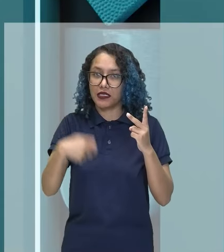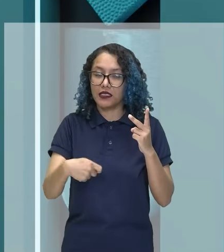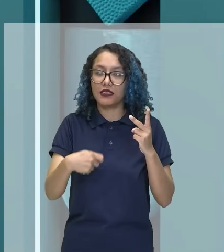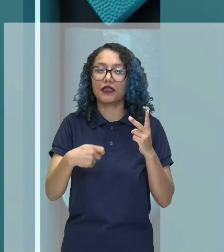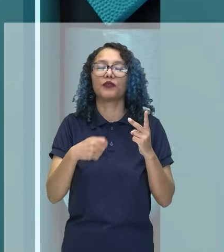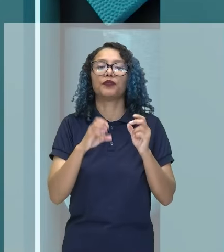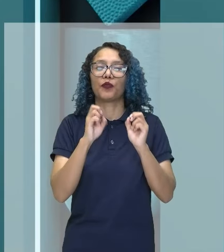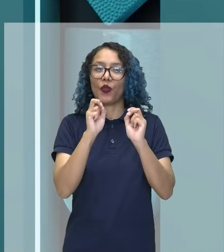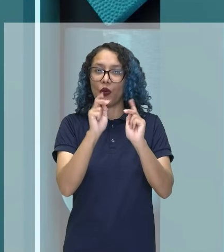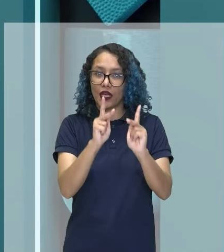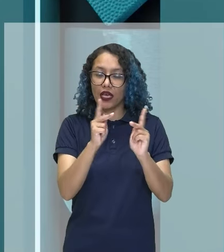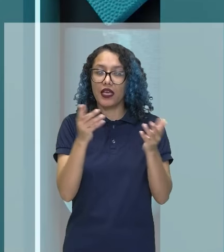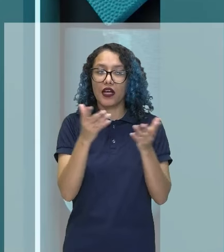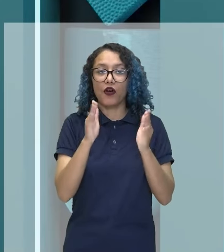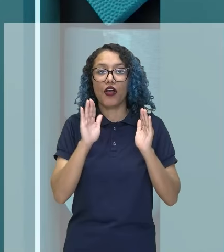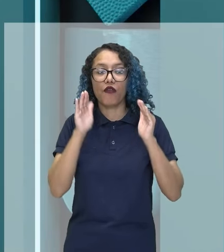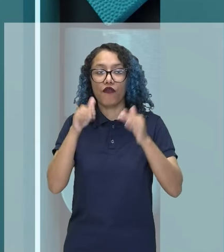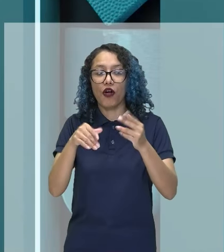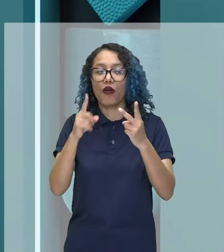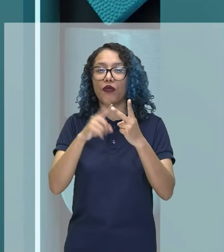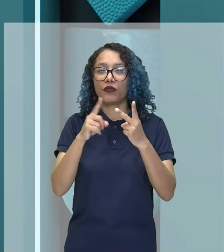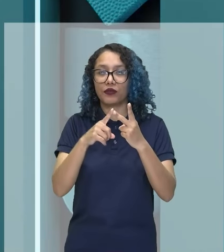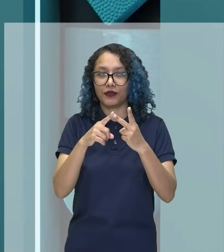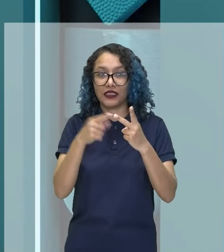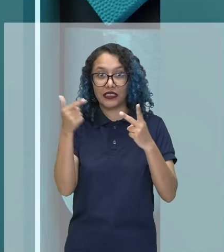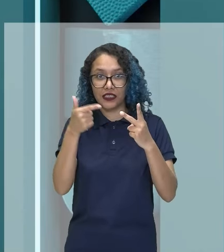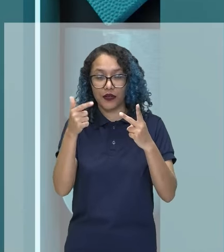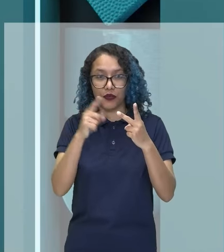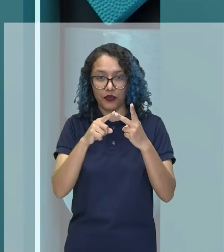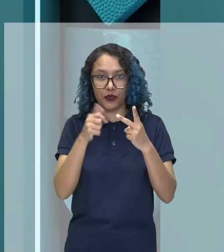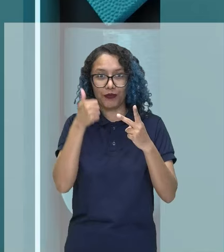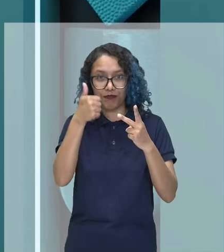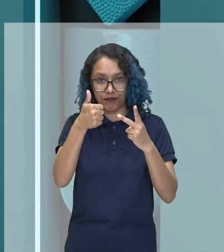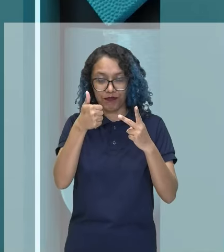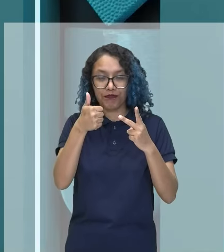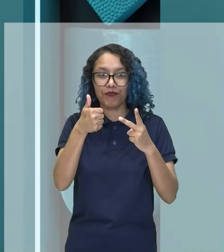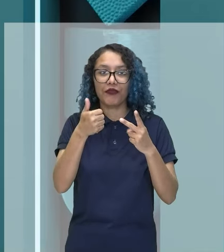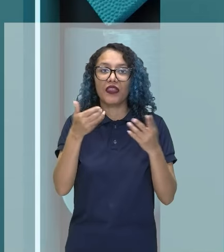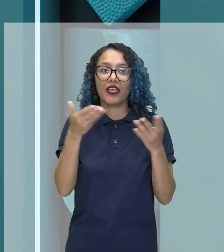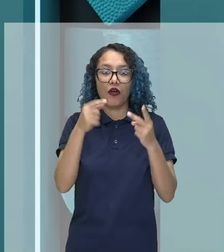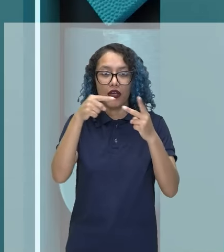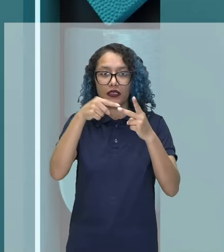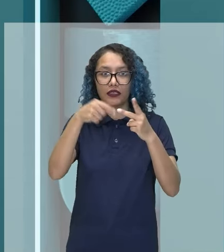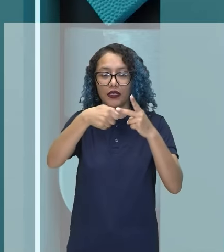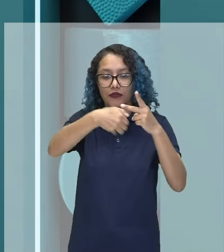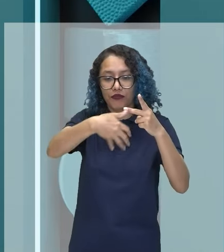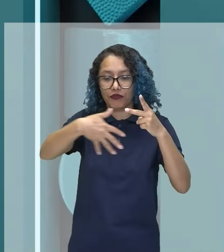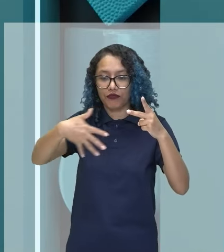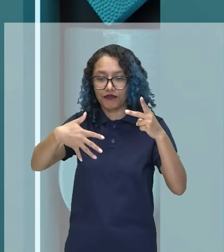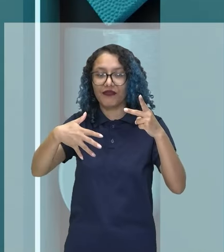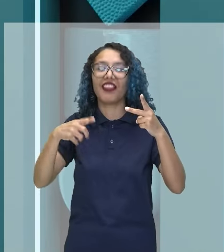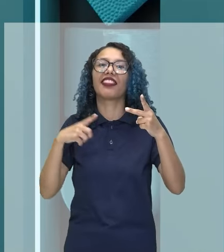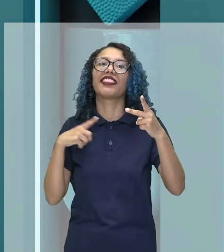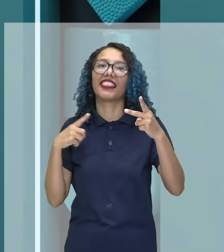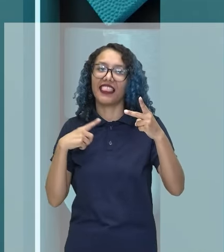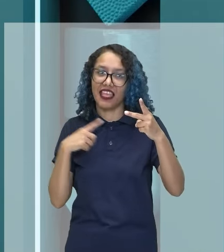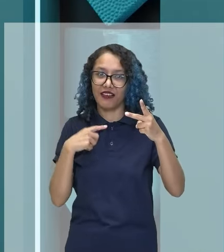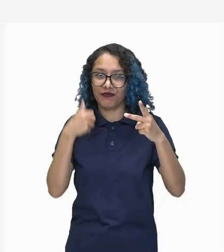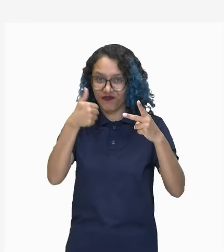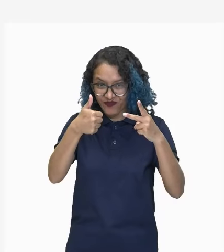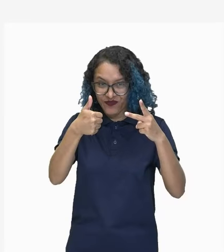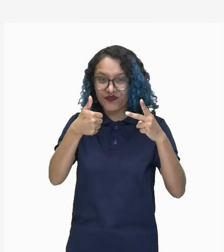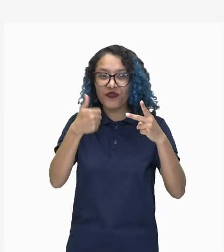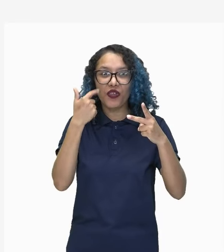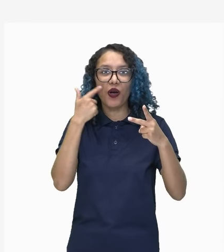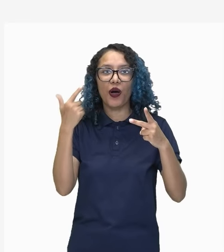isso, vamos ficar agora só com os transitivos? Vamos! E aí, os transitivos vão se subdividir, correto? Então,